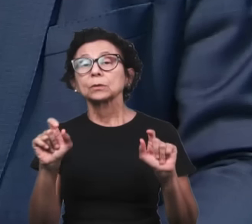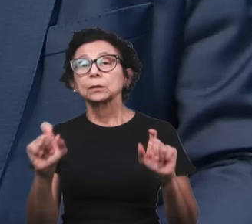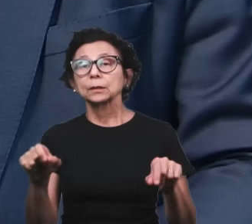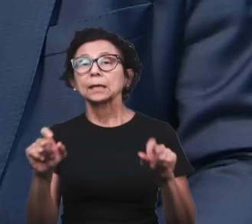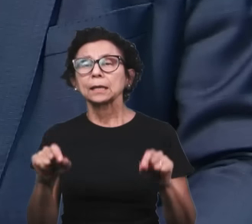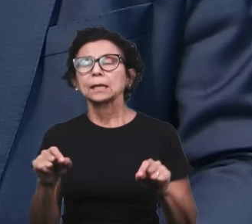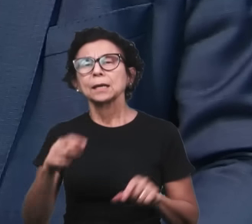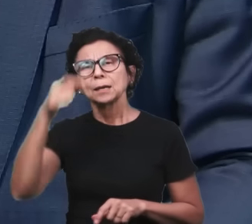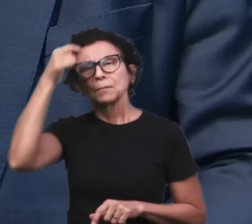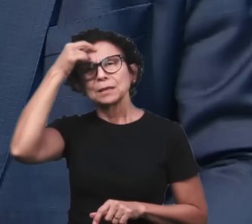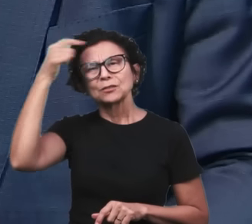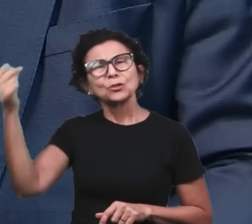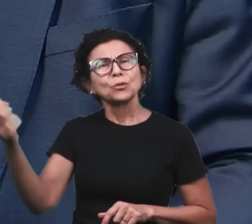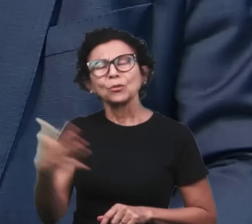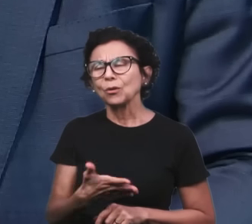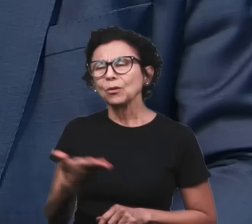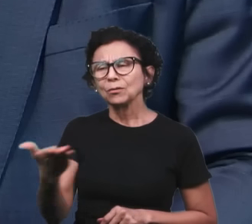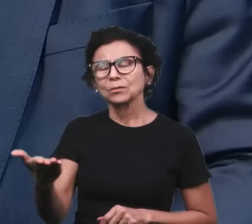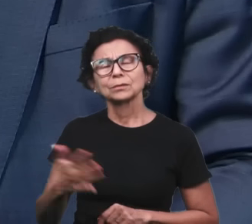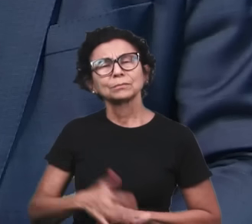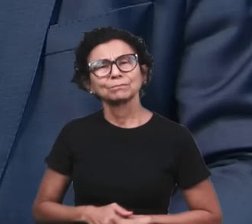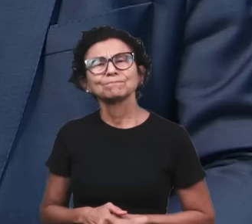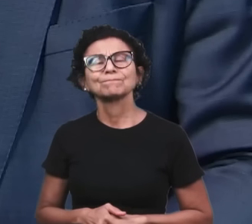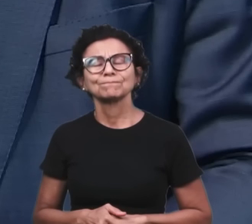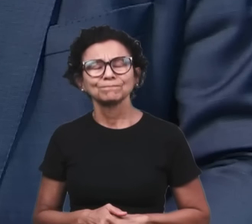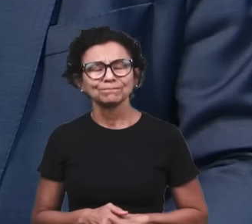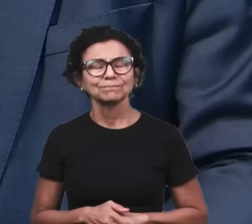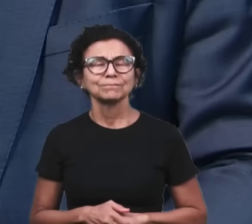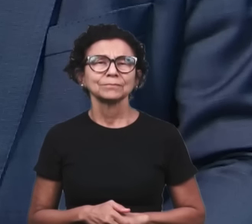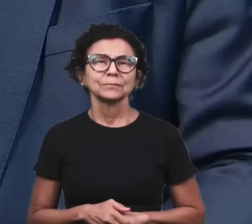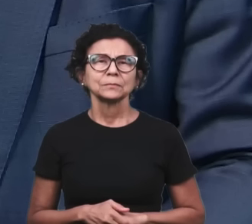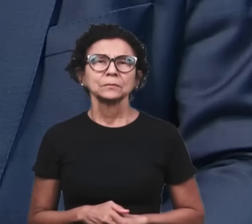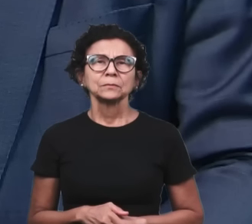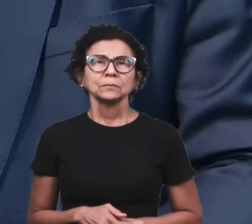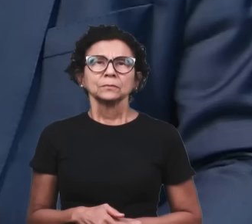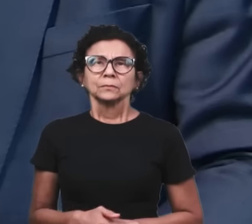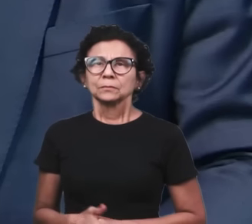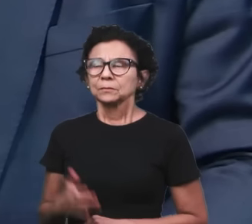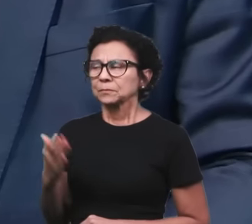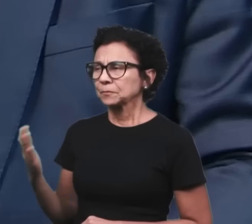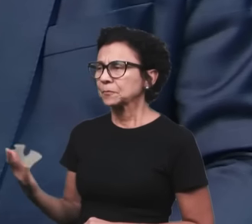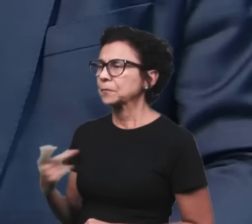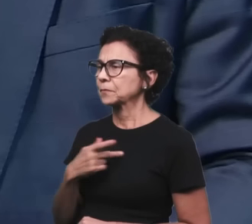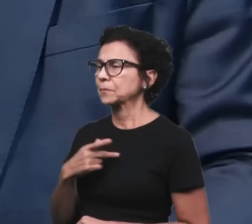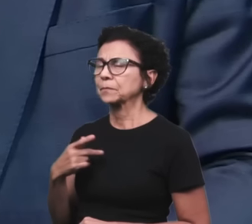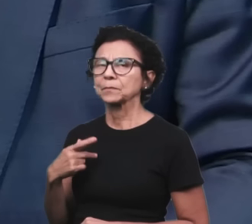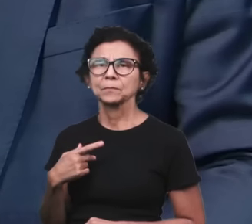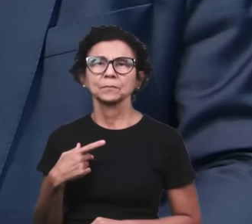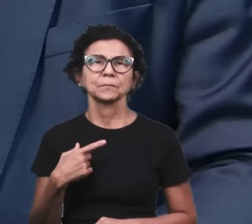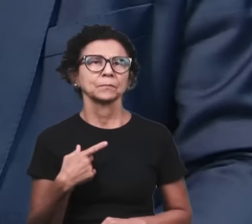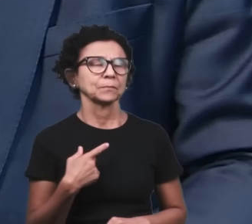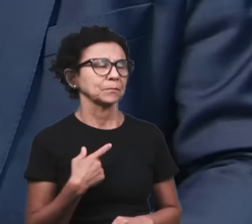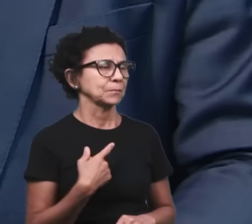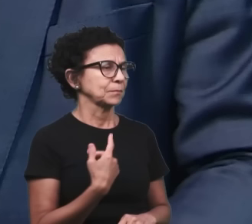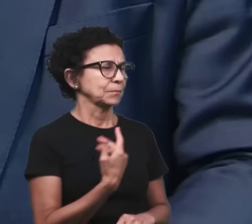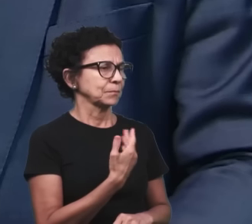nova, diferente daquilo que havia no coração do povo. Nós estamos aqui à mesa com o pastor Elcio, pastor Lúcio,